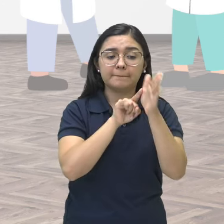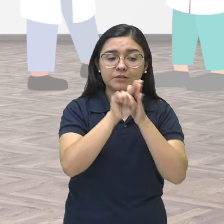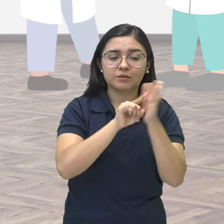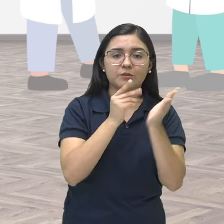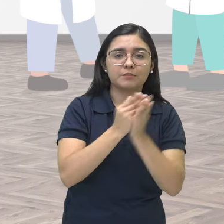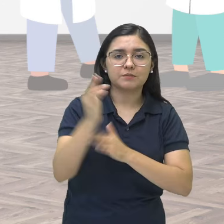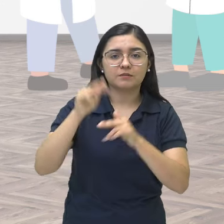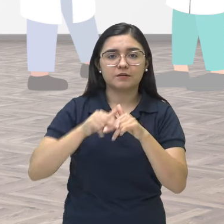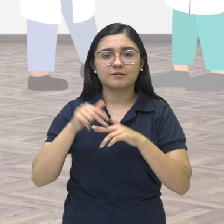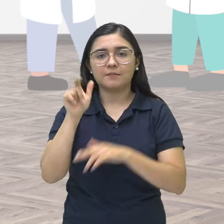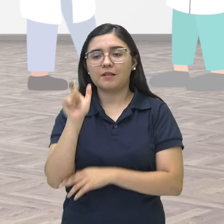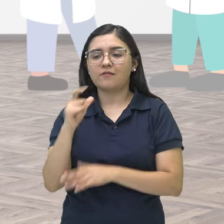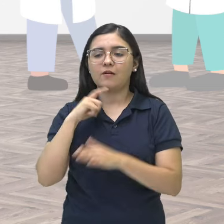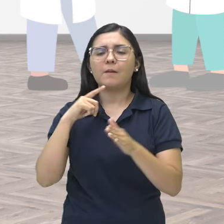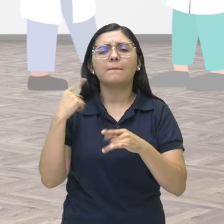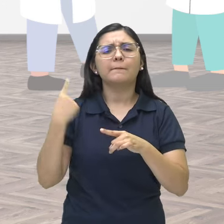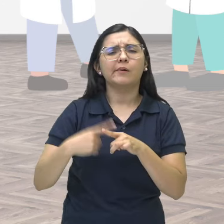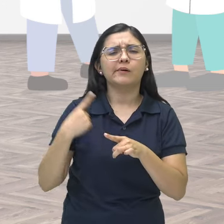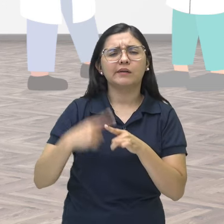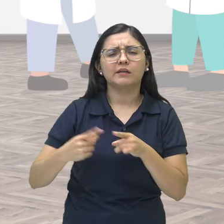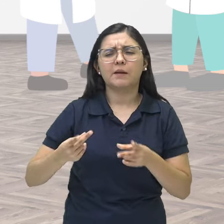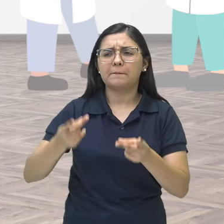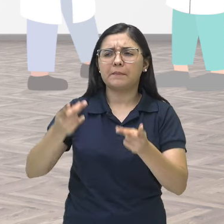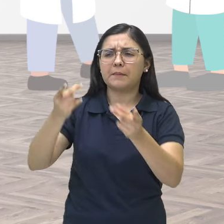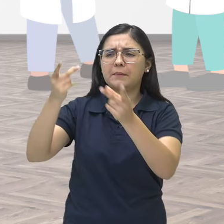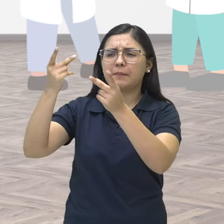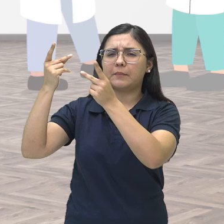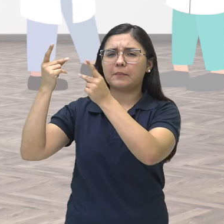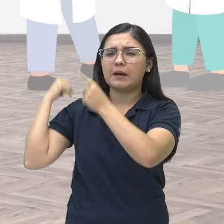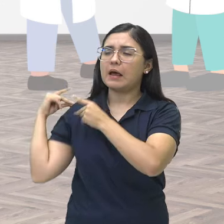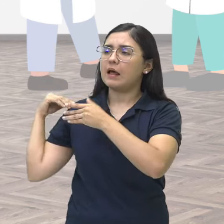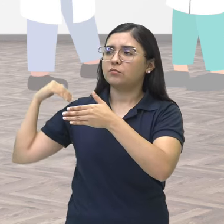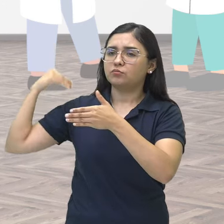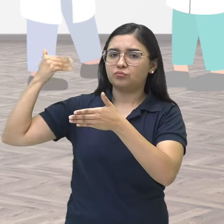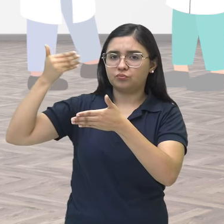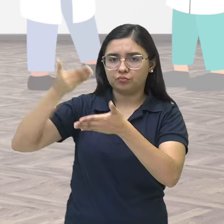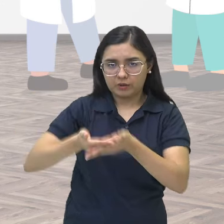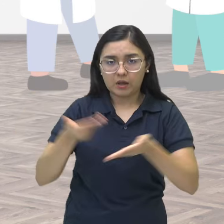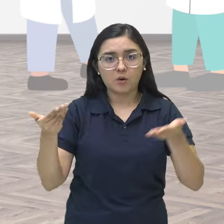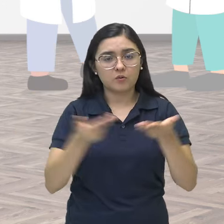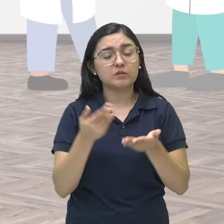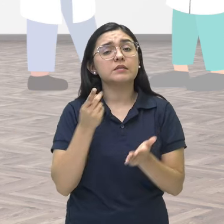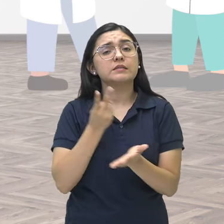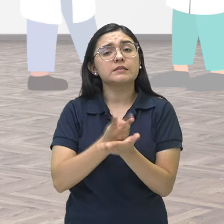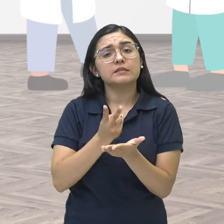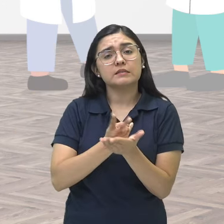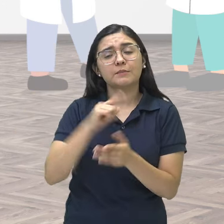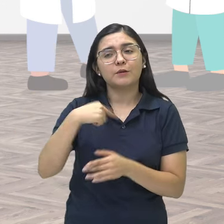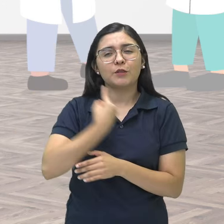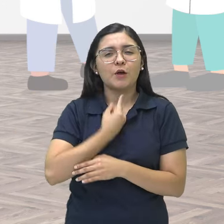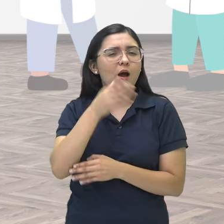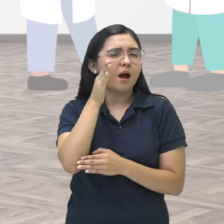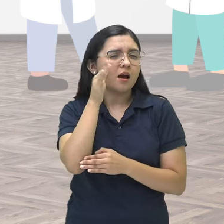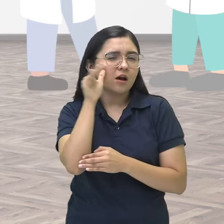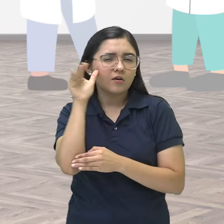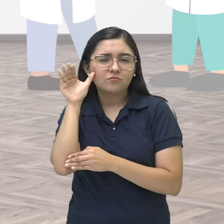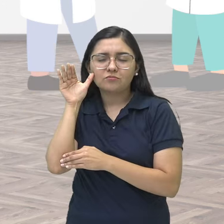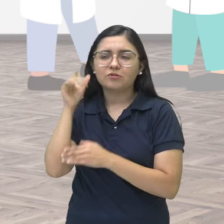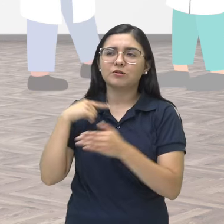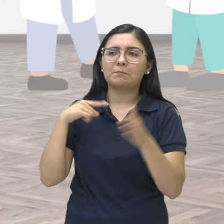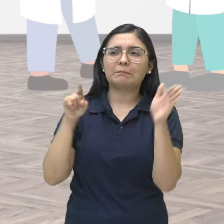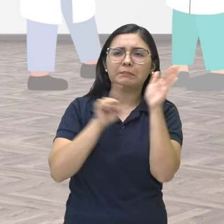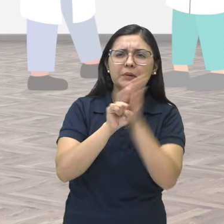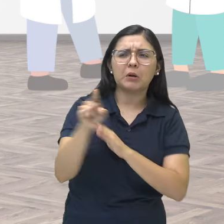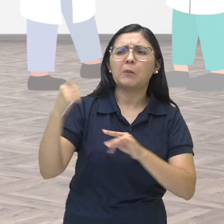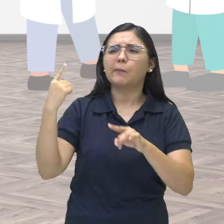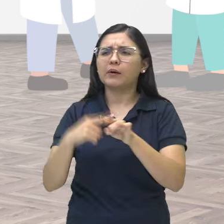porquê. Desde da antiguidade até hoje, a gente está sempre com a curiosidade de se